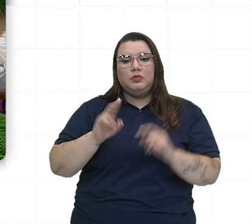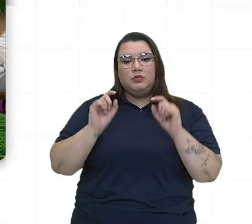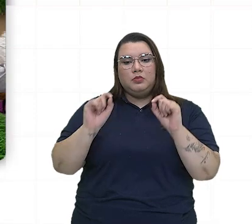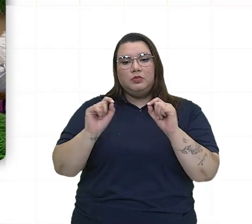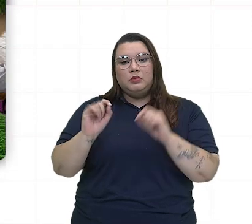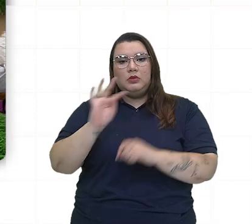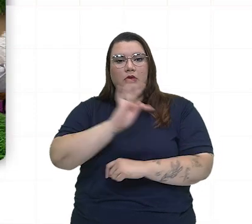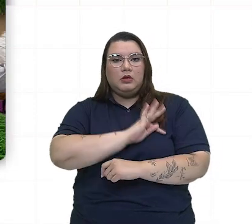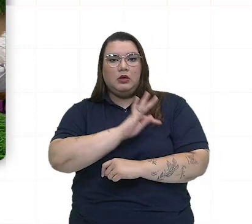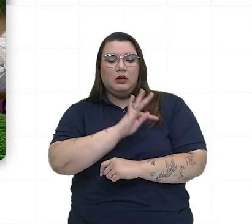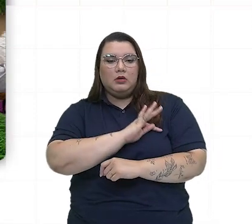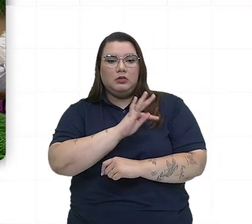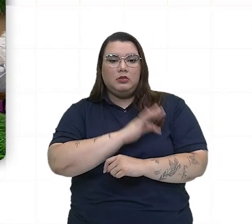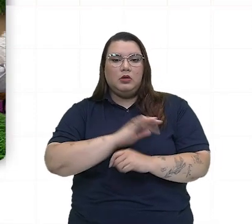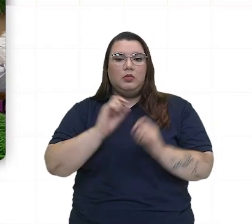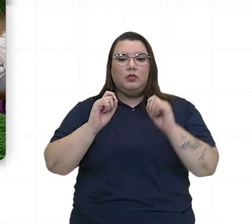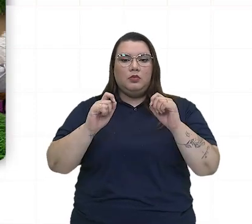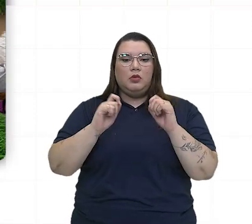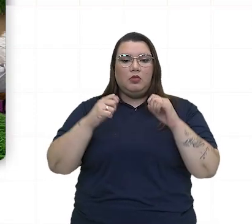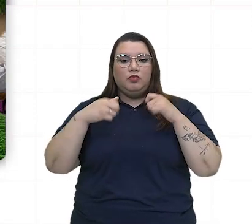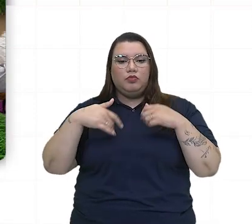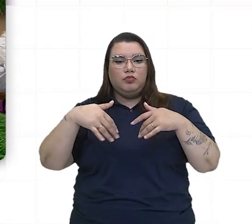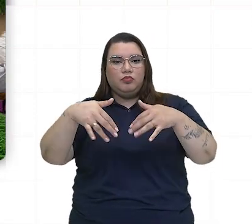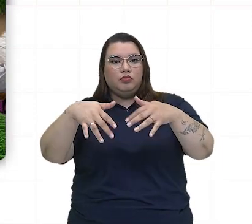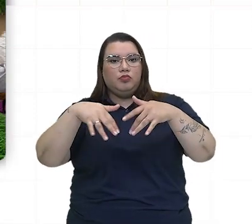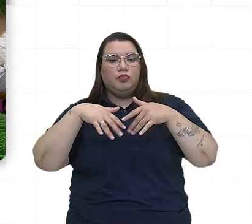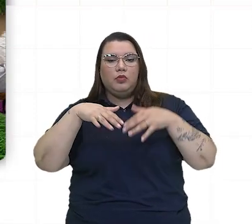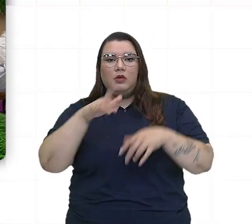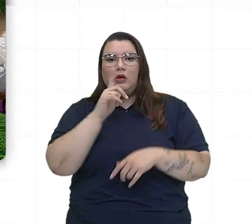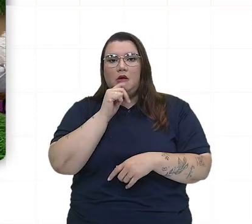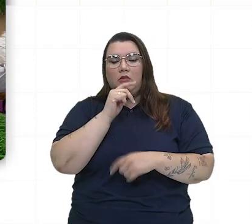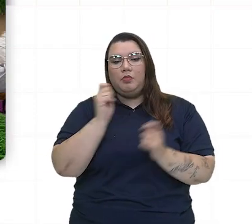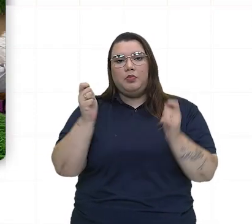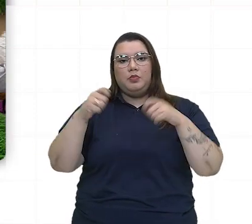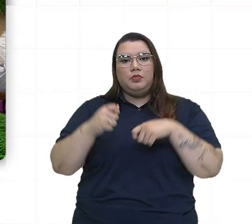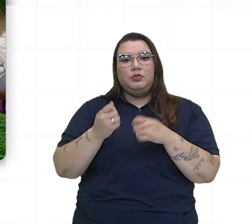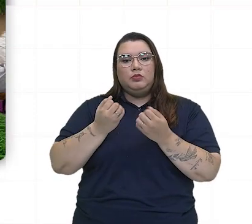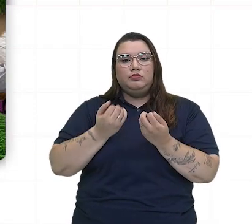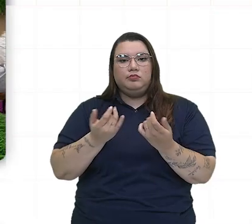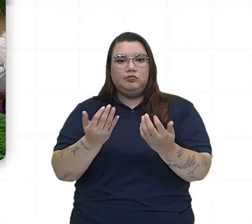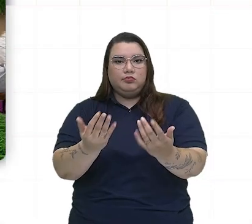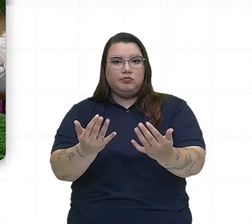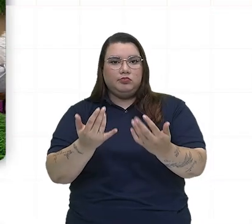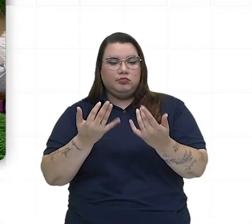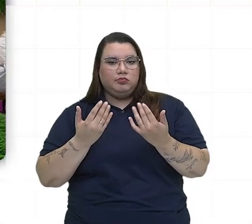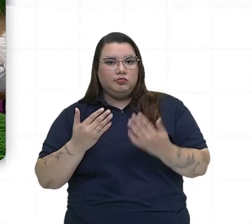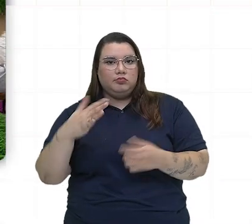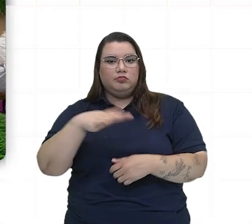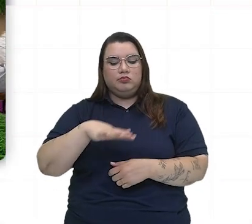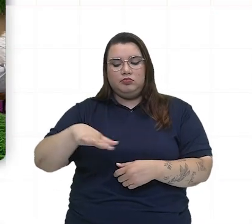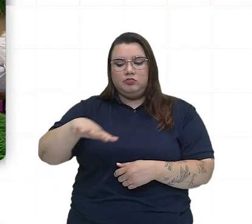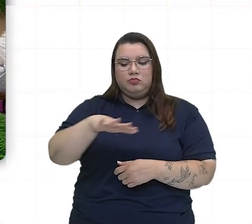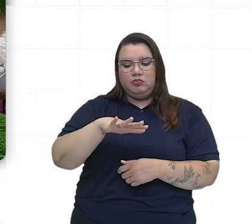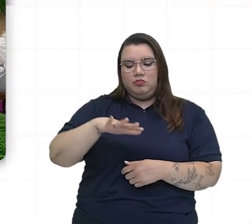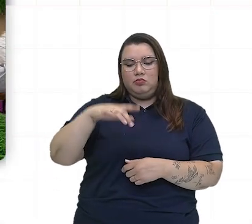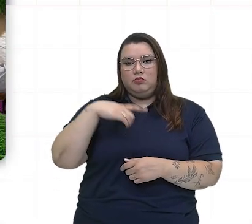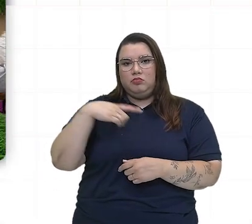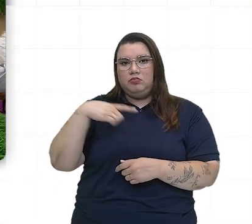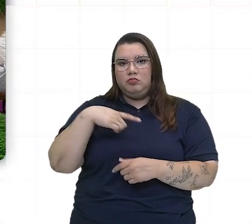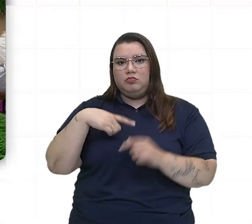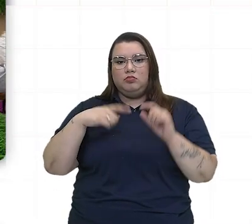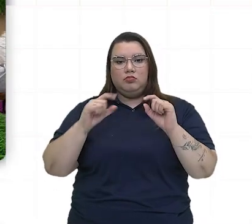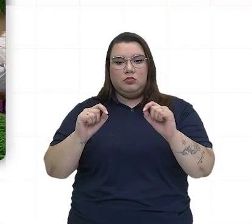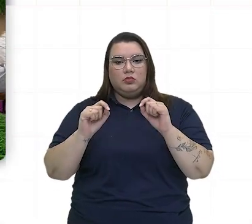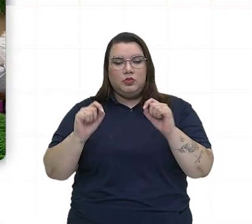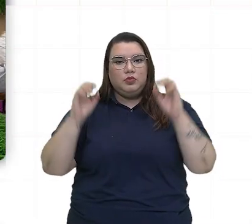de técnicas de irrigação para o cultivo de vegetais ali nessas áreas onde